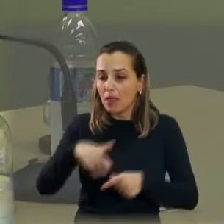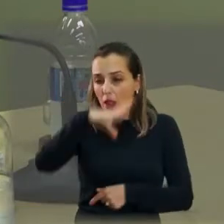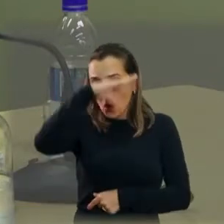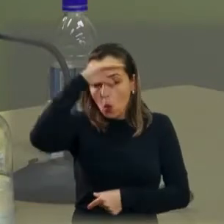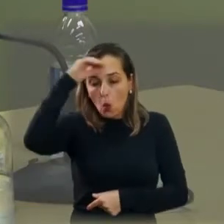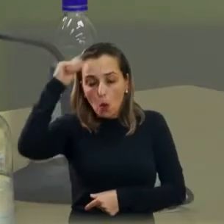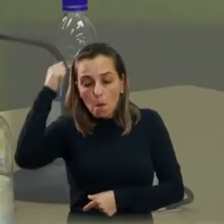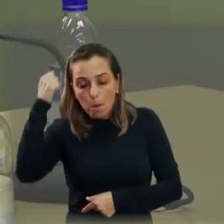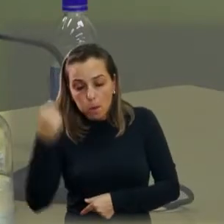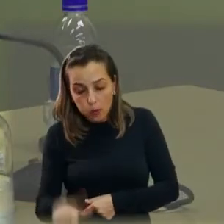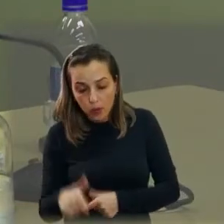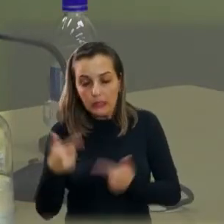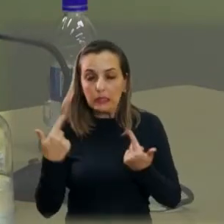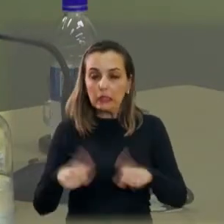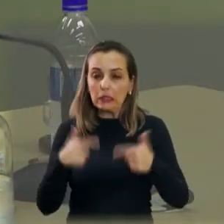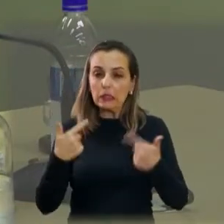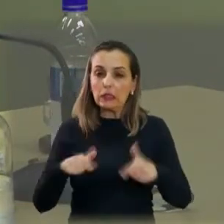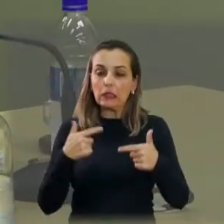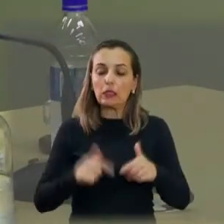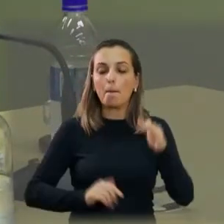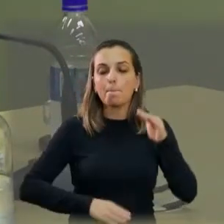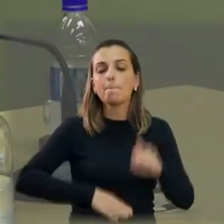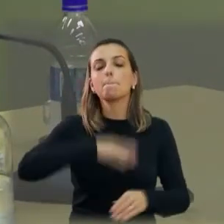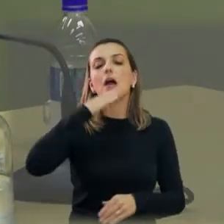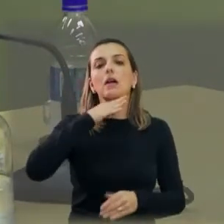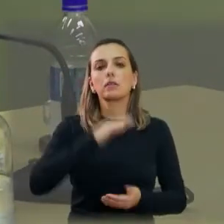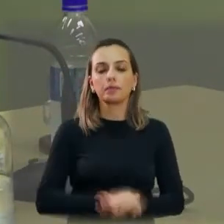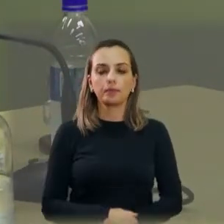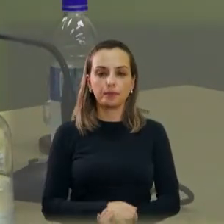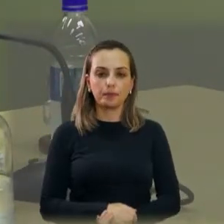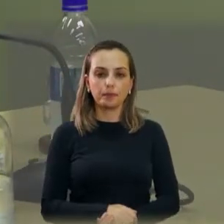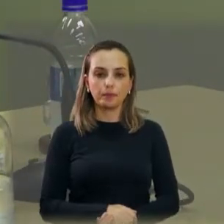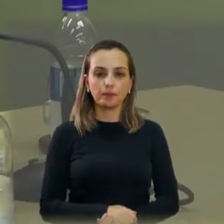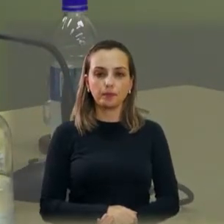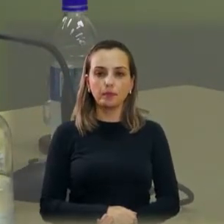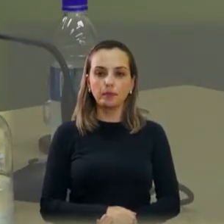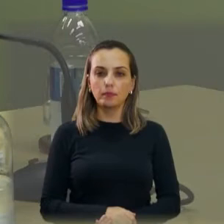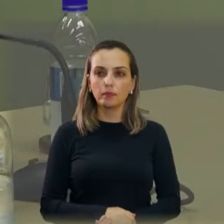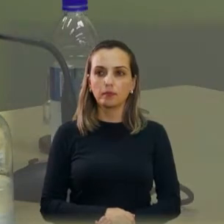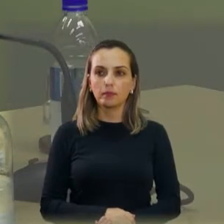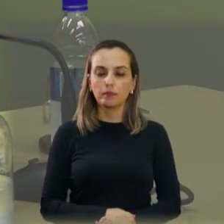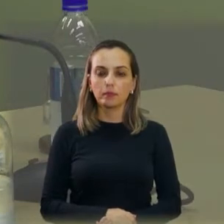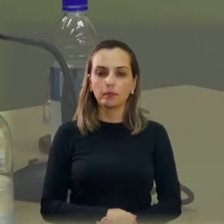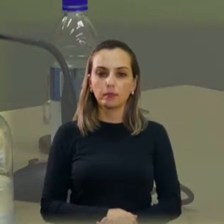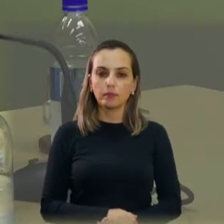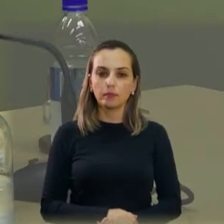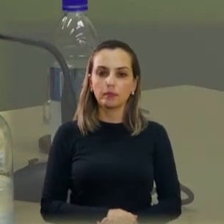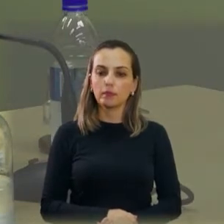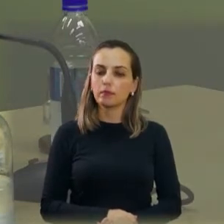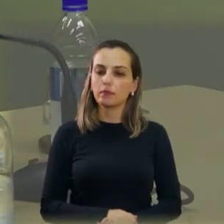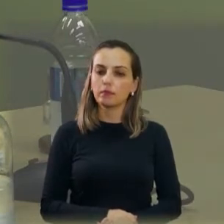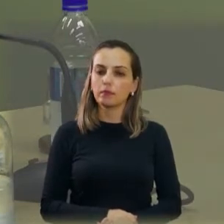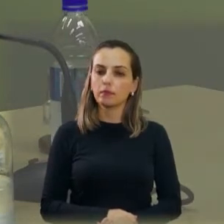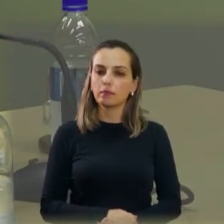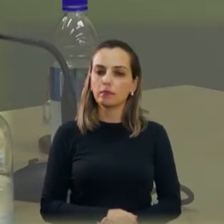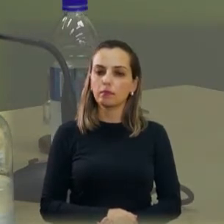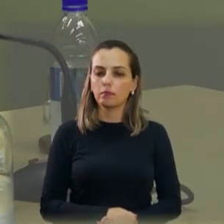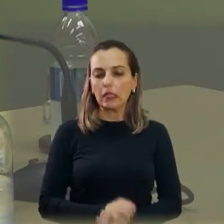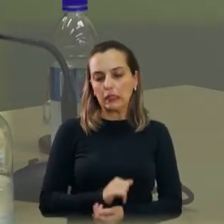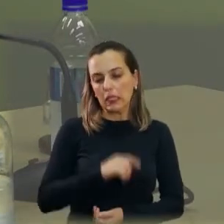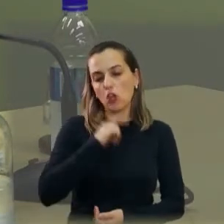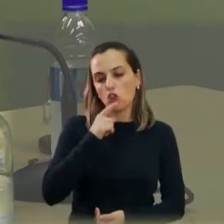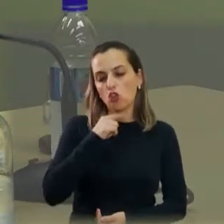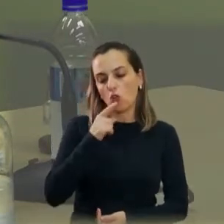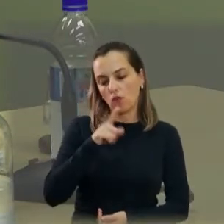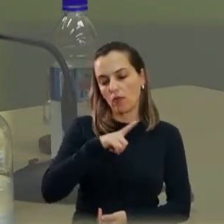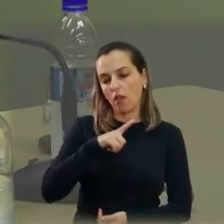horária muito maior do que normalmente antes trabalhava. Em relação, depois, se tiver mais alguma dúvida do